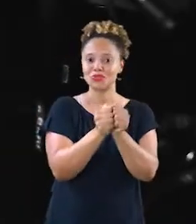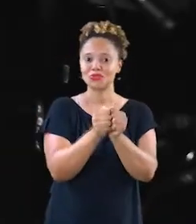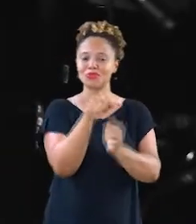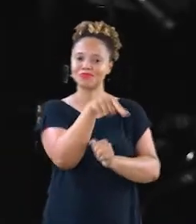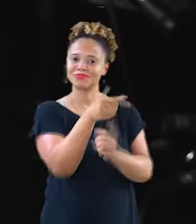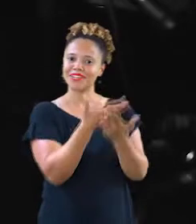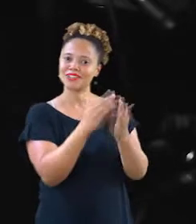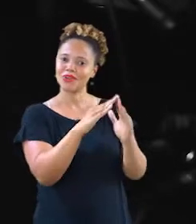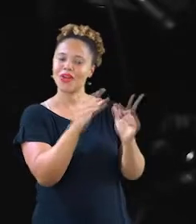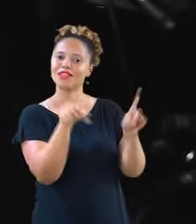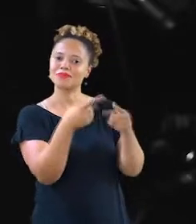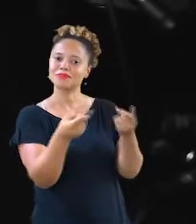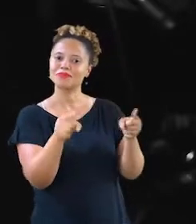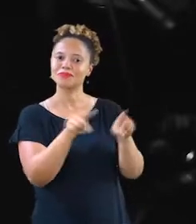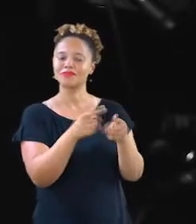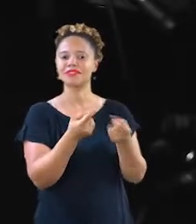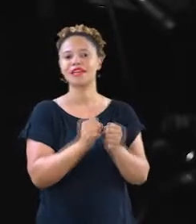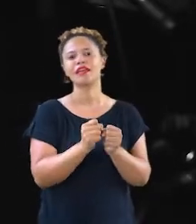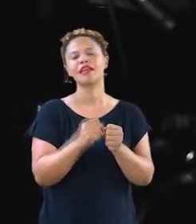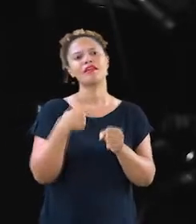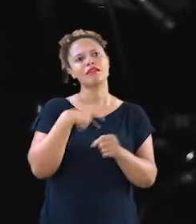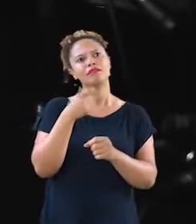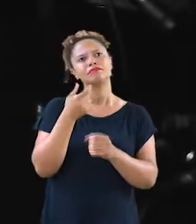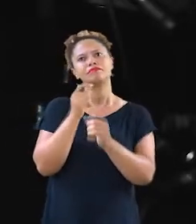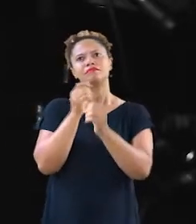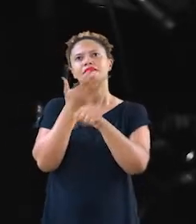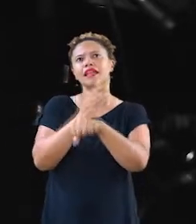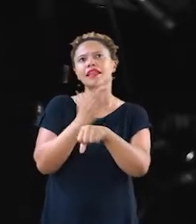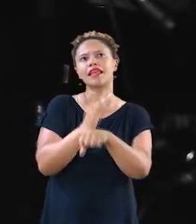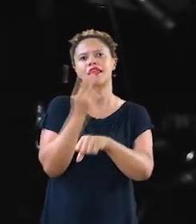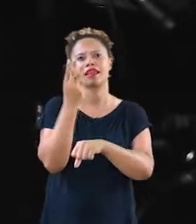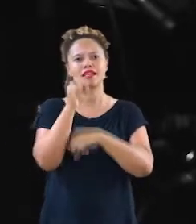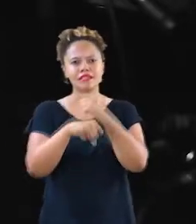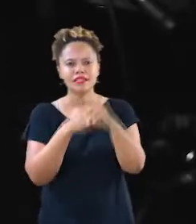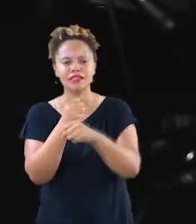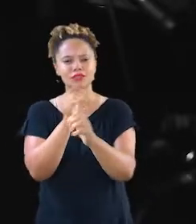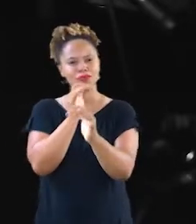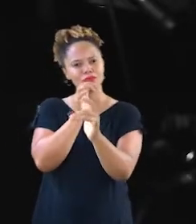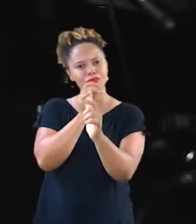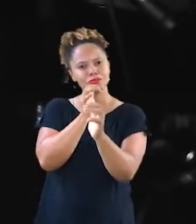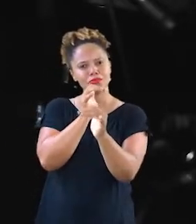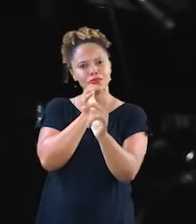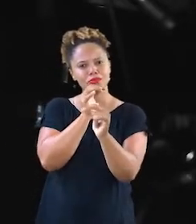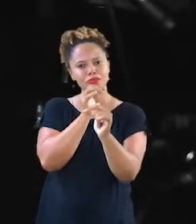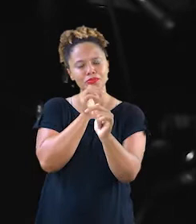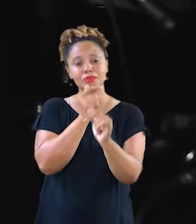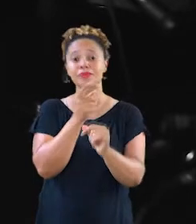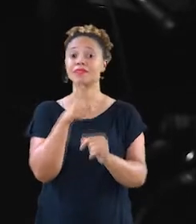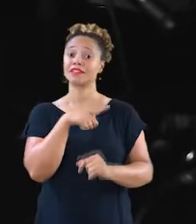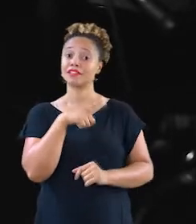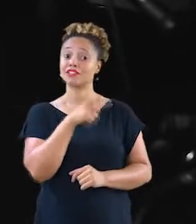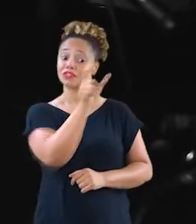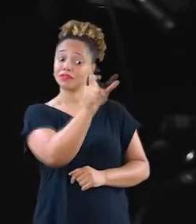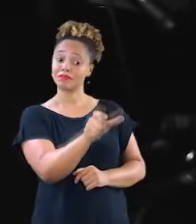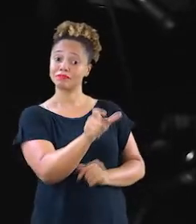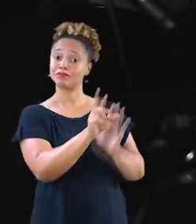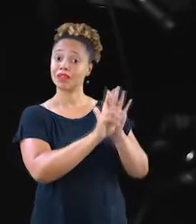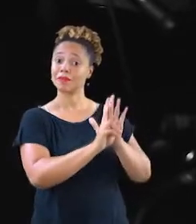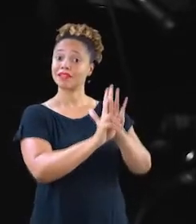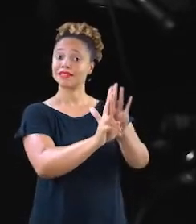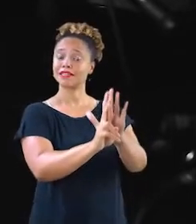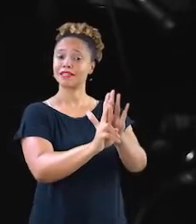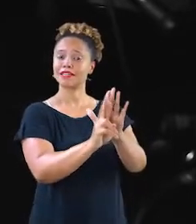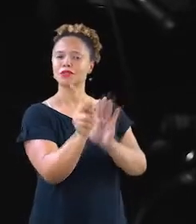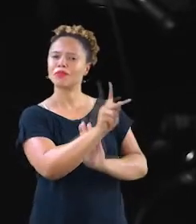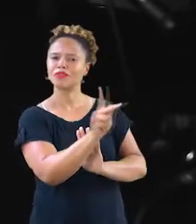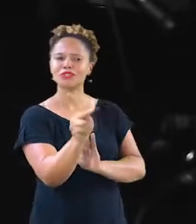flauta doce, é o professor Noedir, vale a pena lembrar que já é uma das primeiras referências, porque todo final do